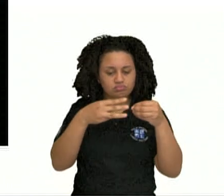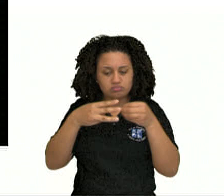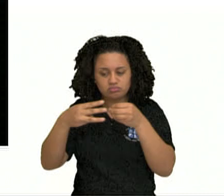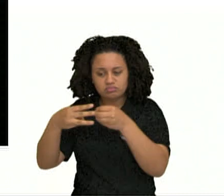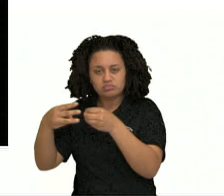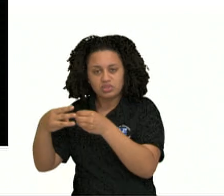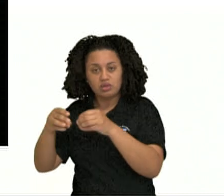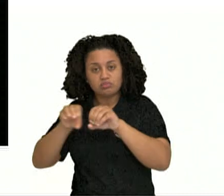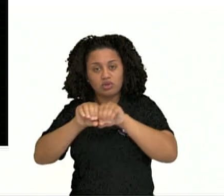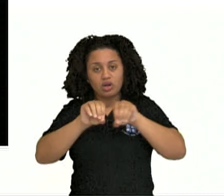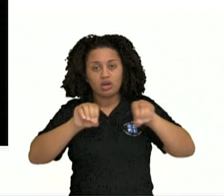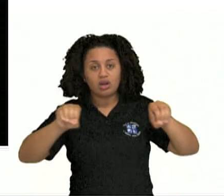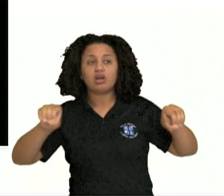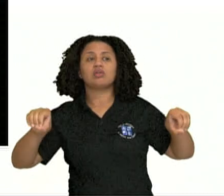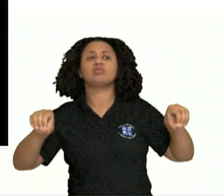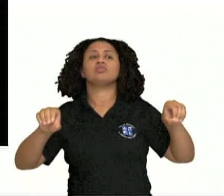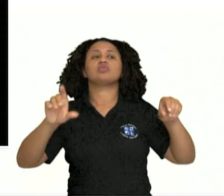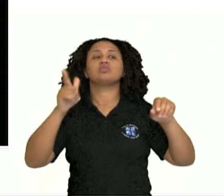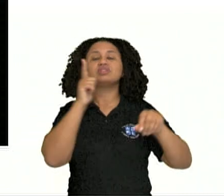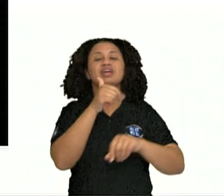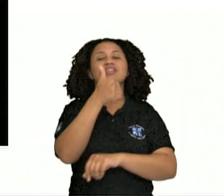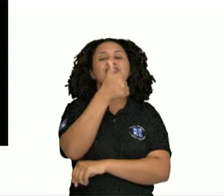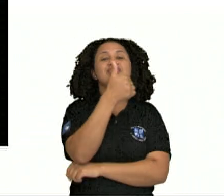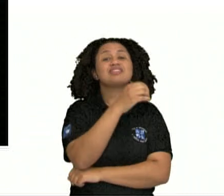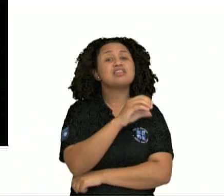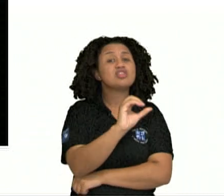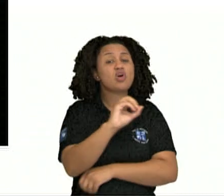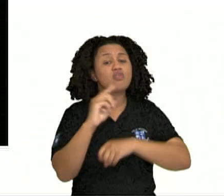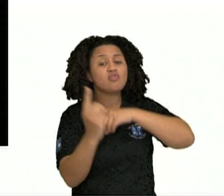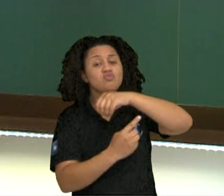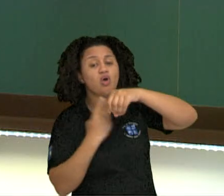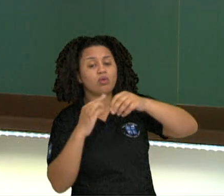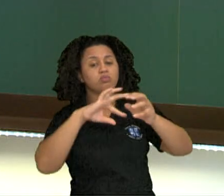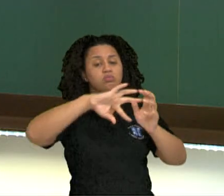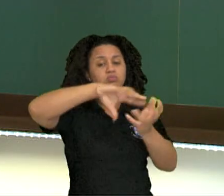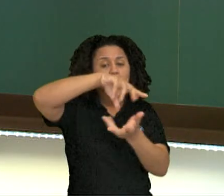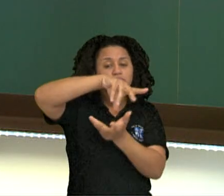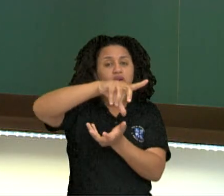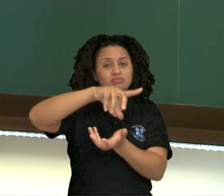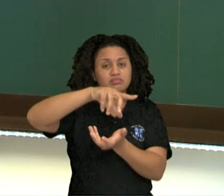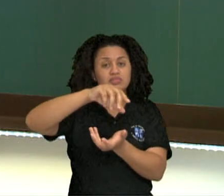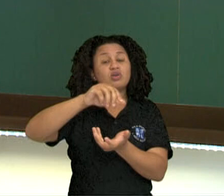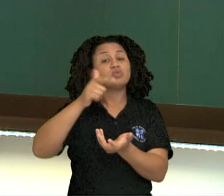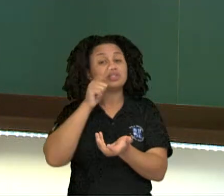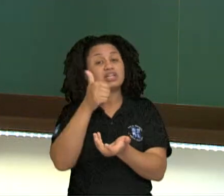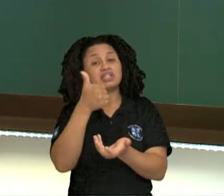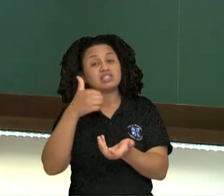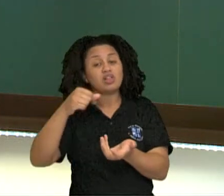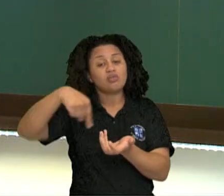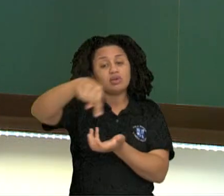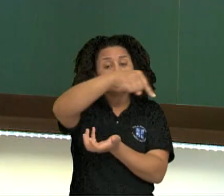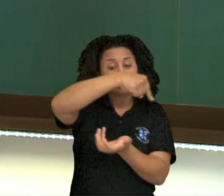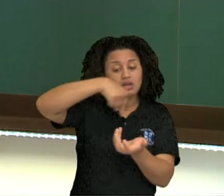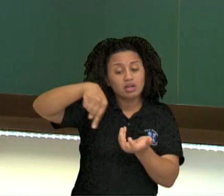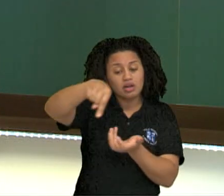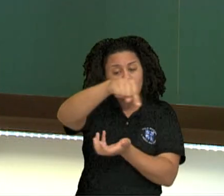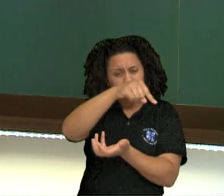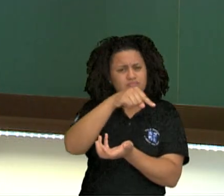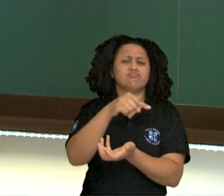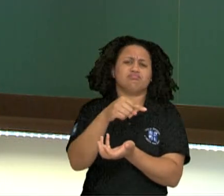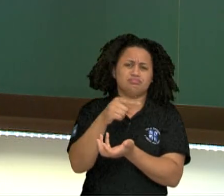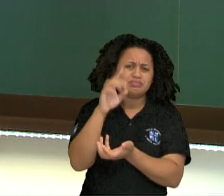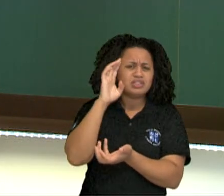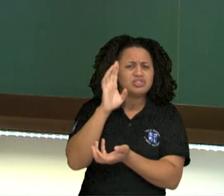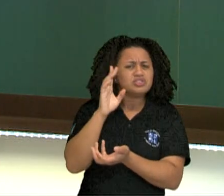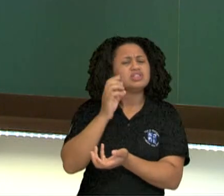seria o suficiente para dar de 19 voltas em torno do nosso planeta para gente ver o quanto de célula uma única pessoa